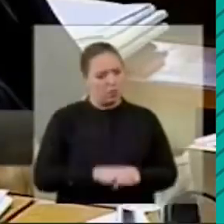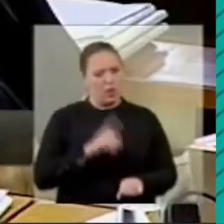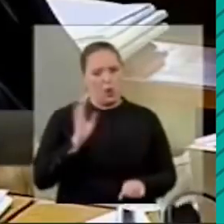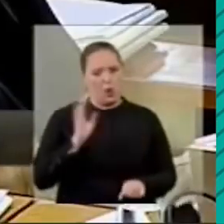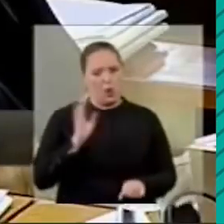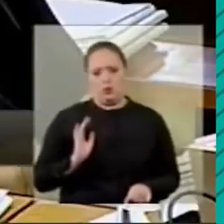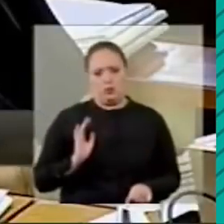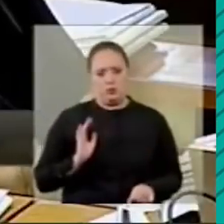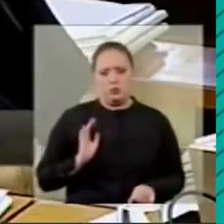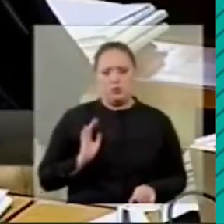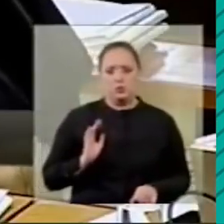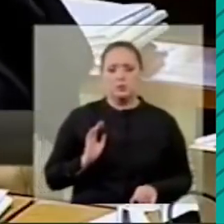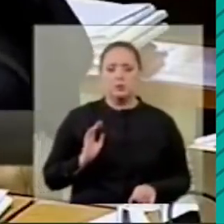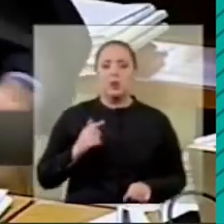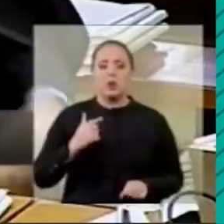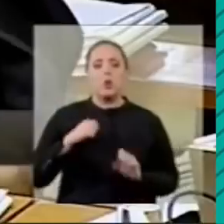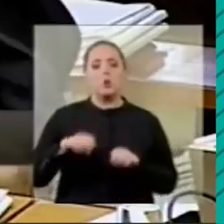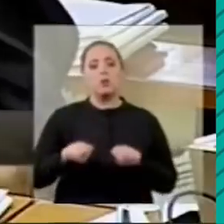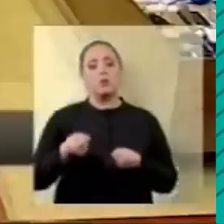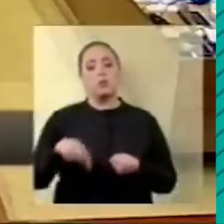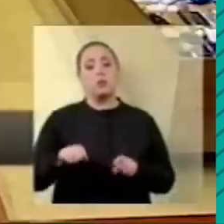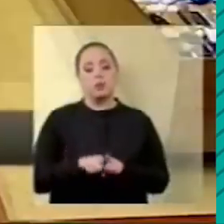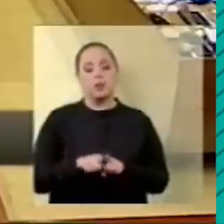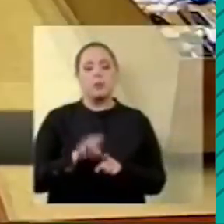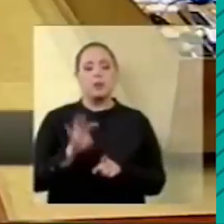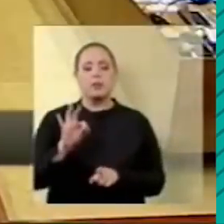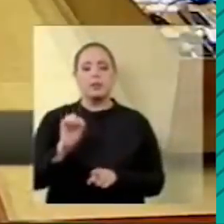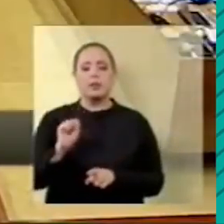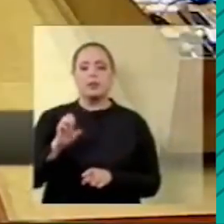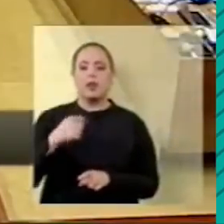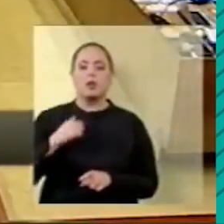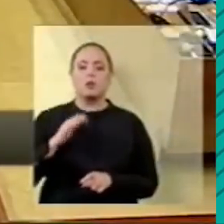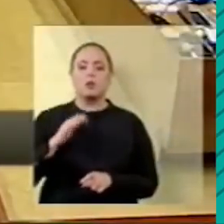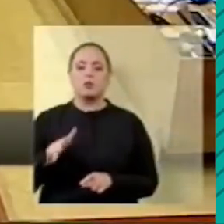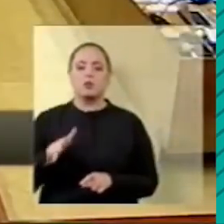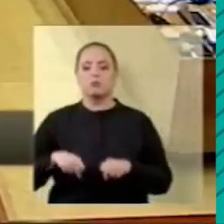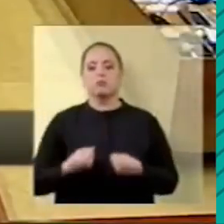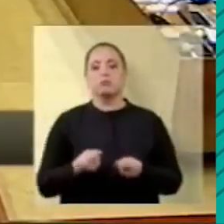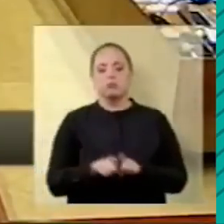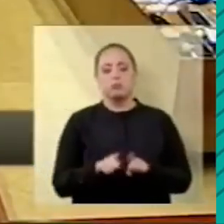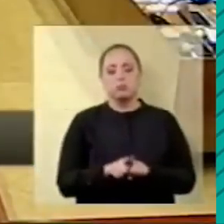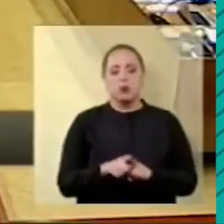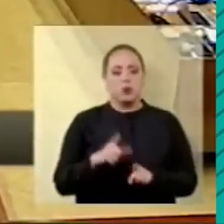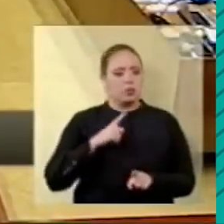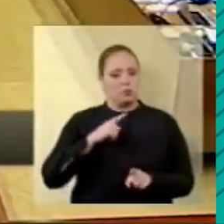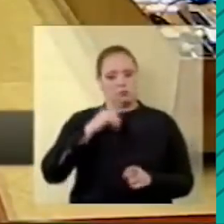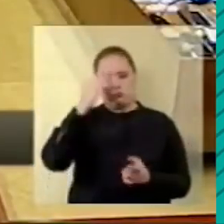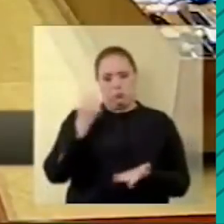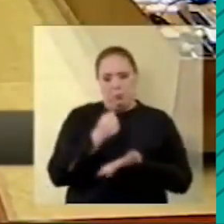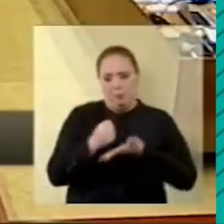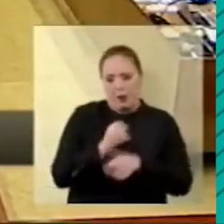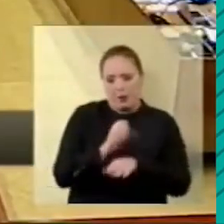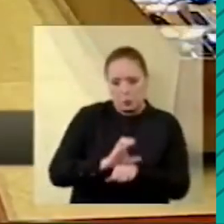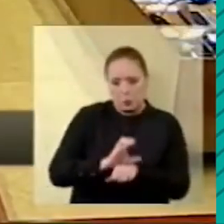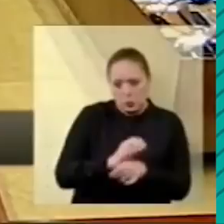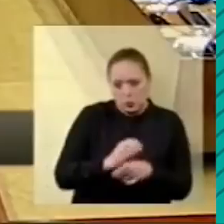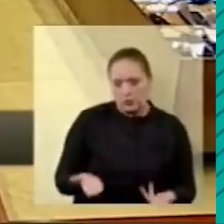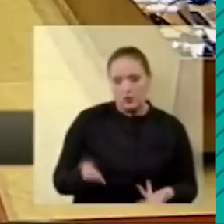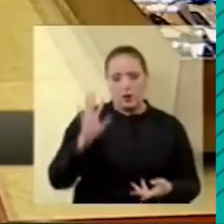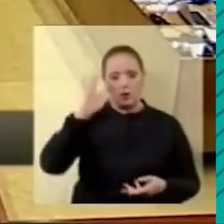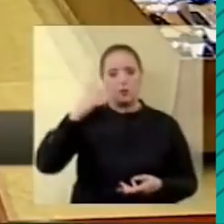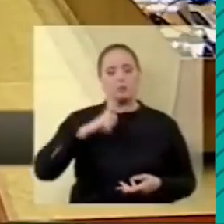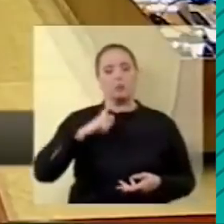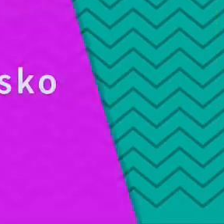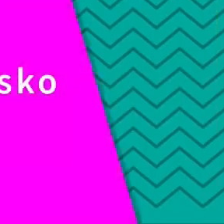Eu defendi aqui e no TSE, inclusive, como citou o ministro. Tem matriz constitucional. Aí a decisão tem